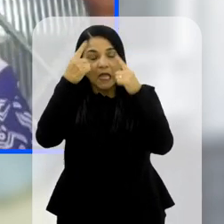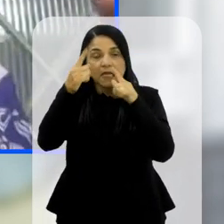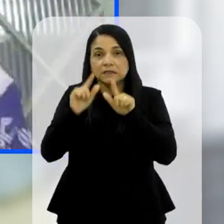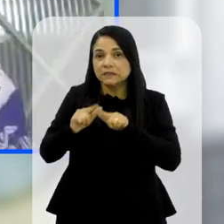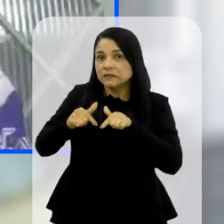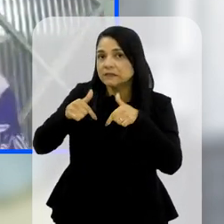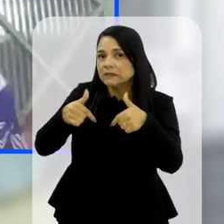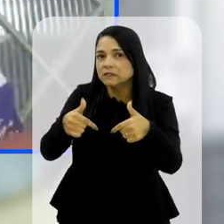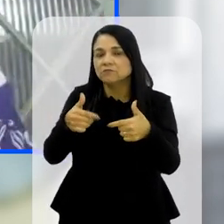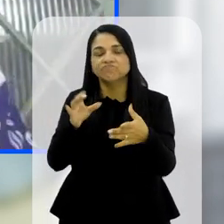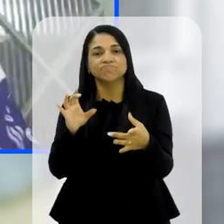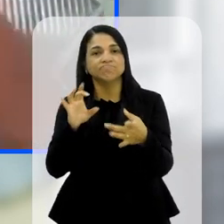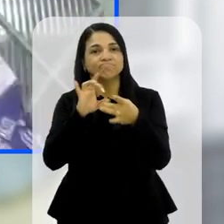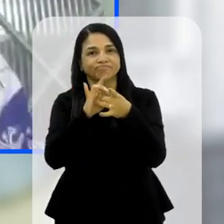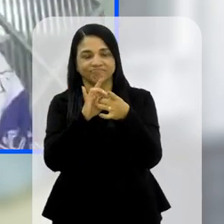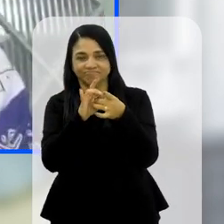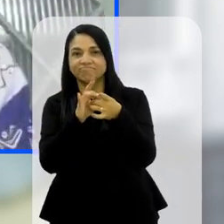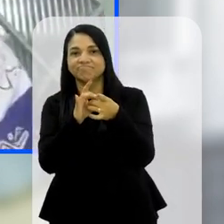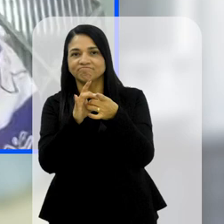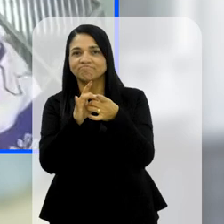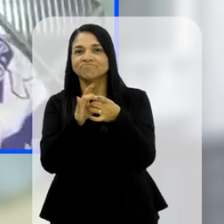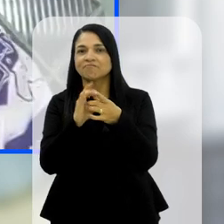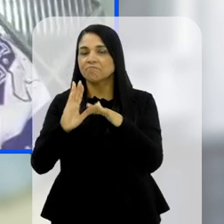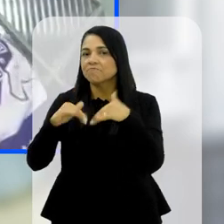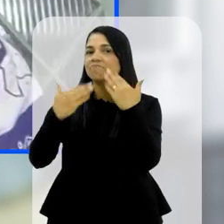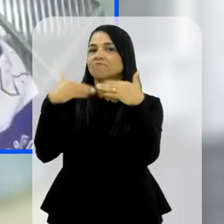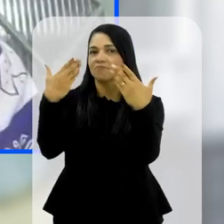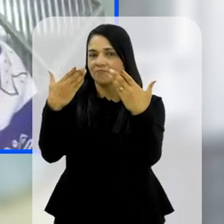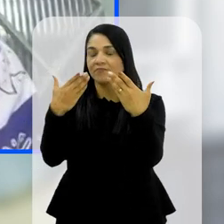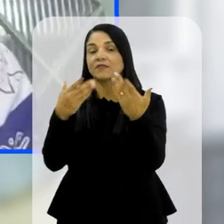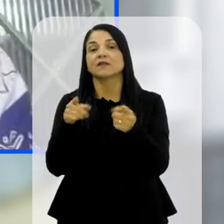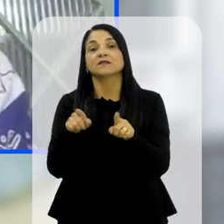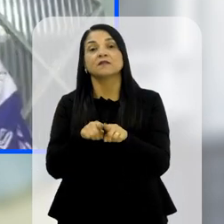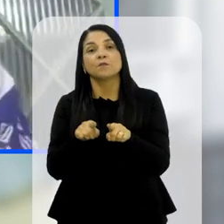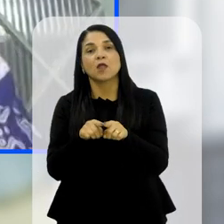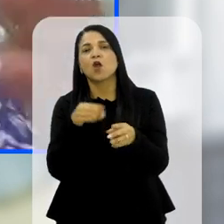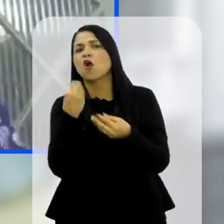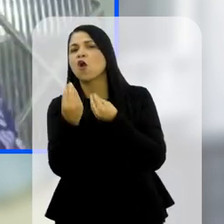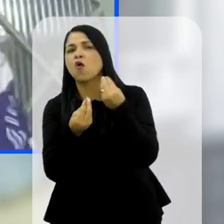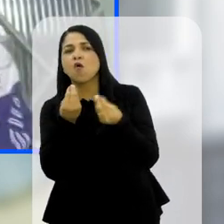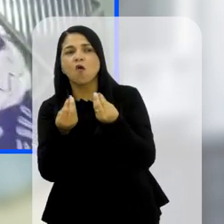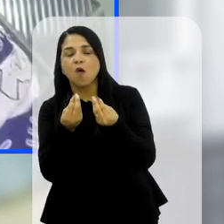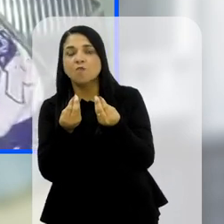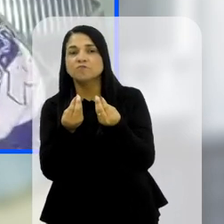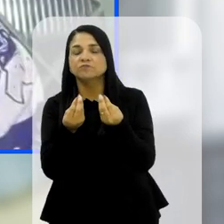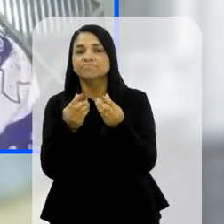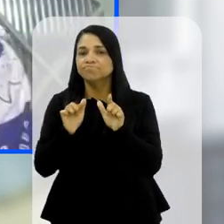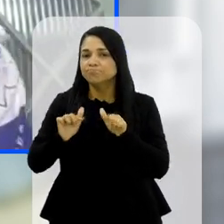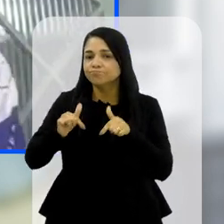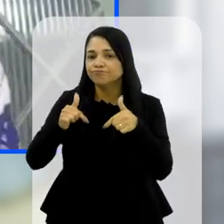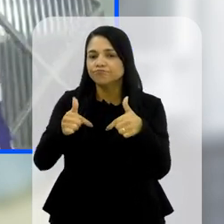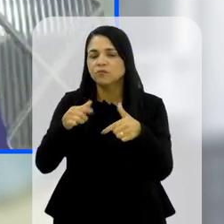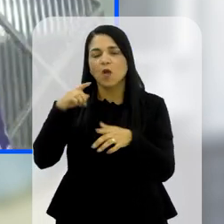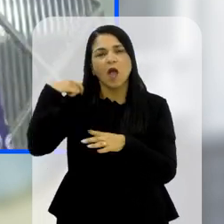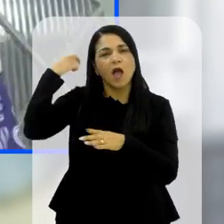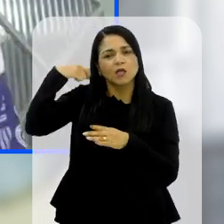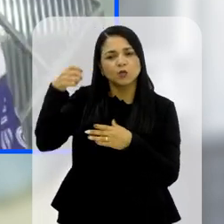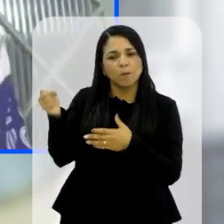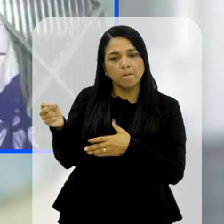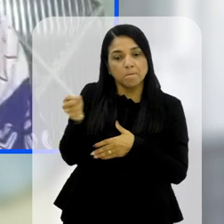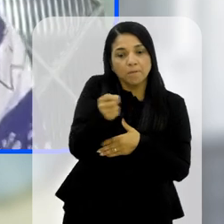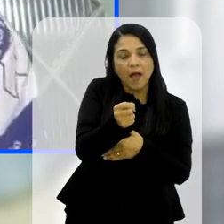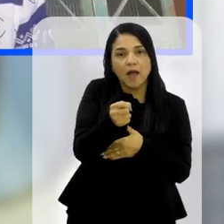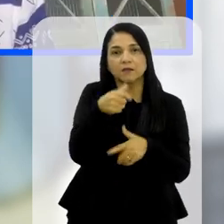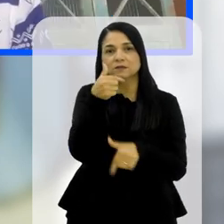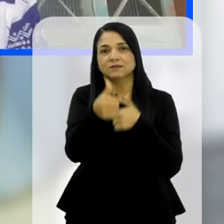ideias como essa, de iniciativas como essa, também faz com que isso possa crescer um pouquinho mais. E como funciona hoje, pensando um ator que